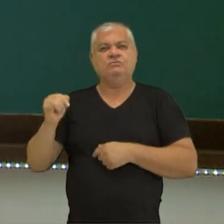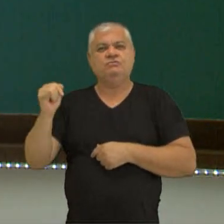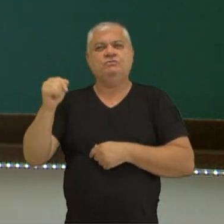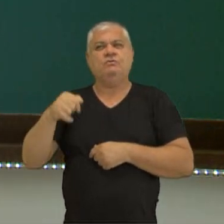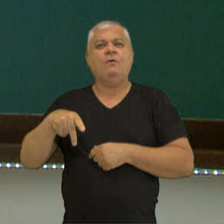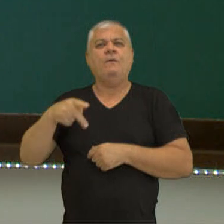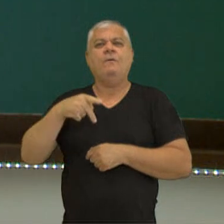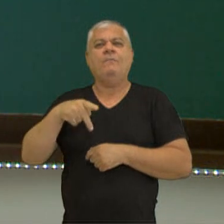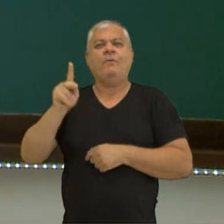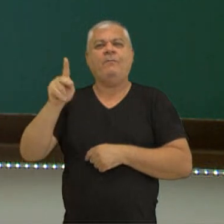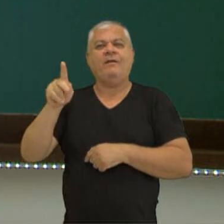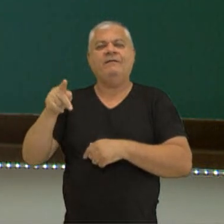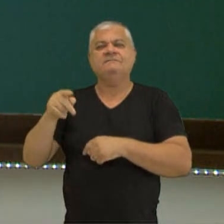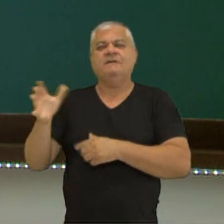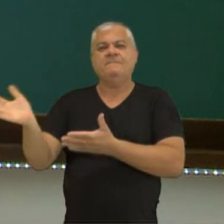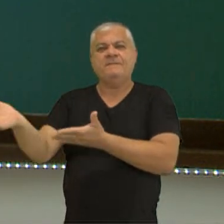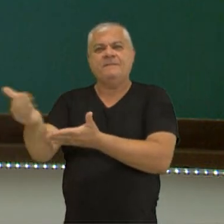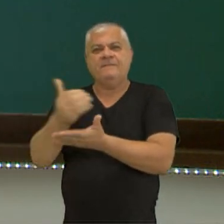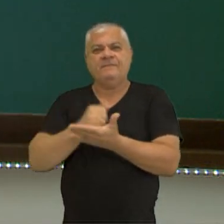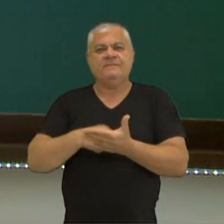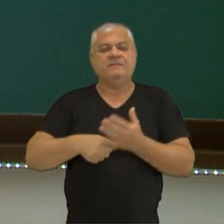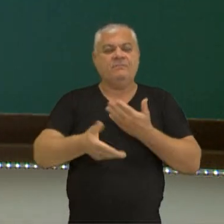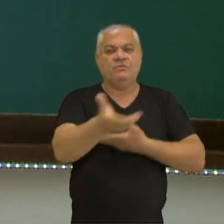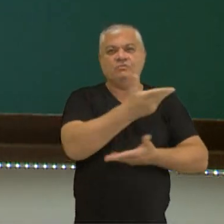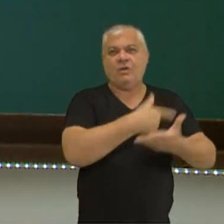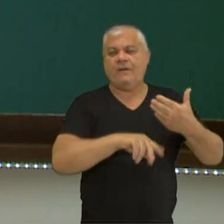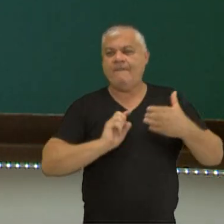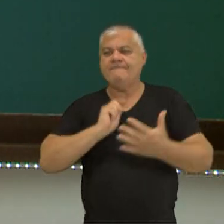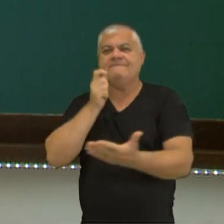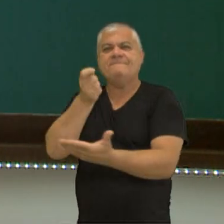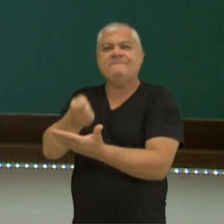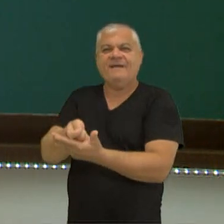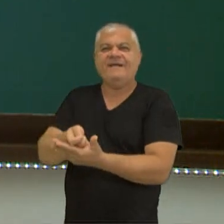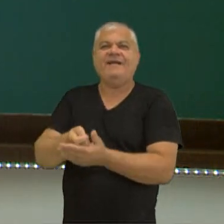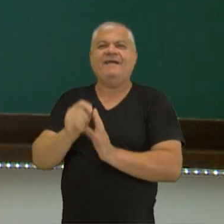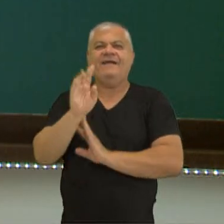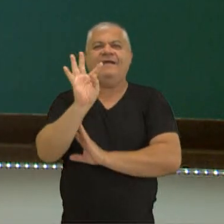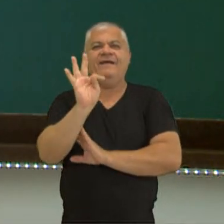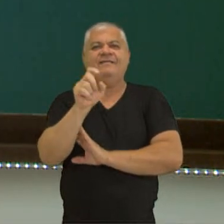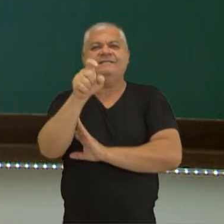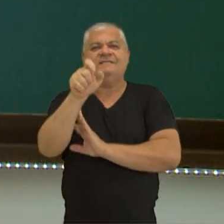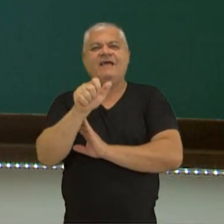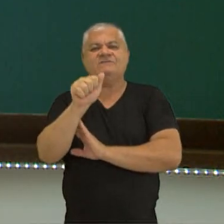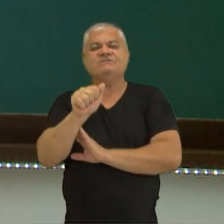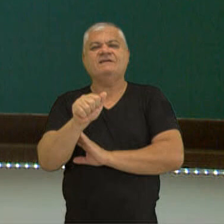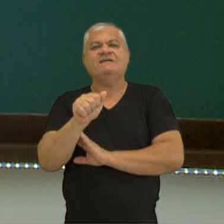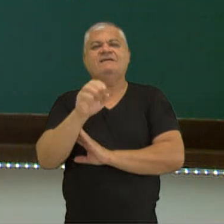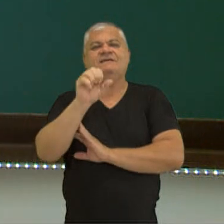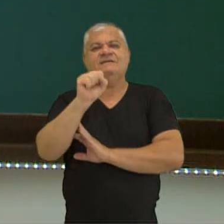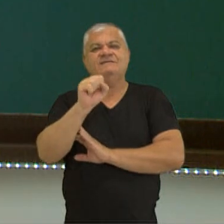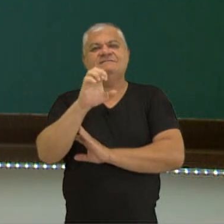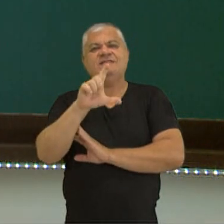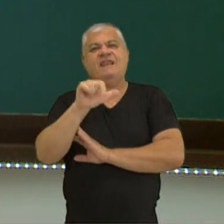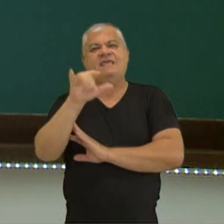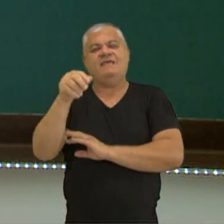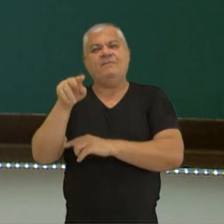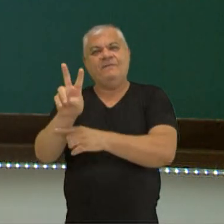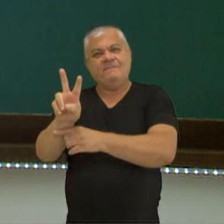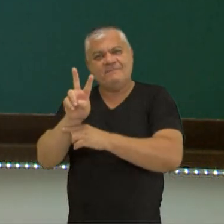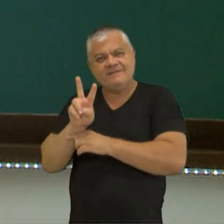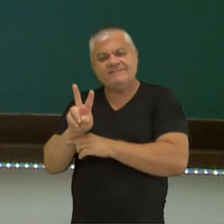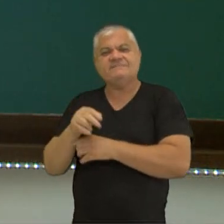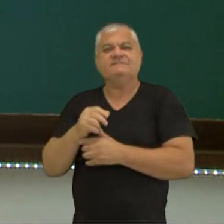ele propõe pagar de remuneração para esses investidores, de pagar para eles emprestarem esse dinheiro para o